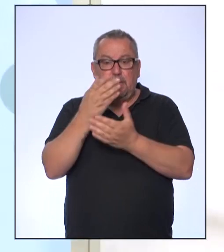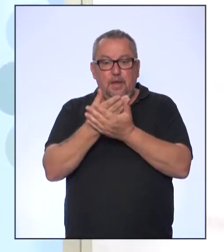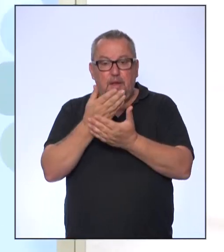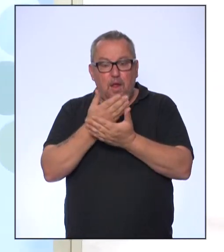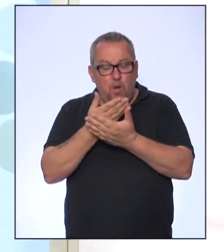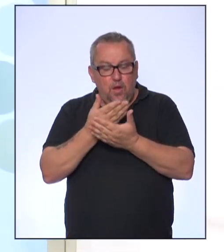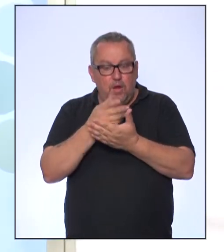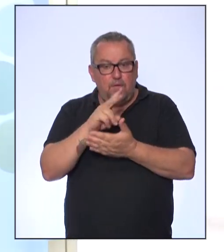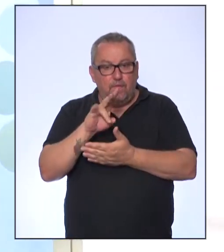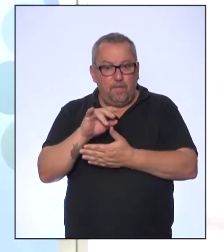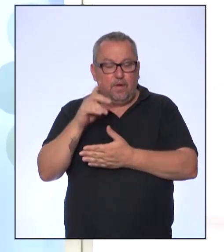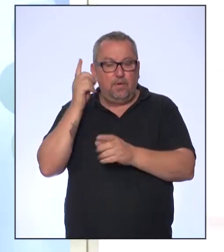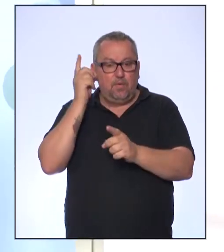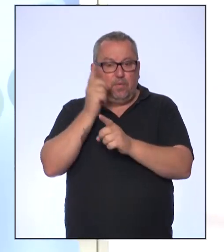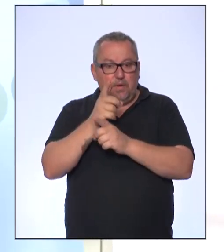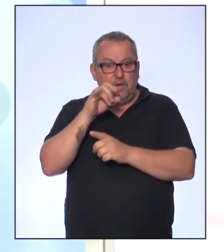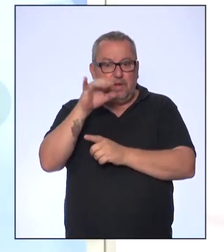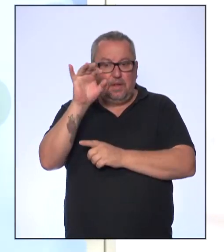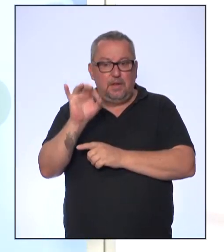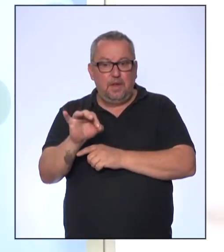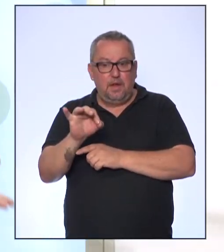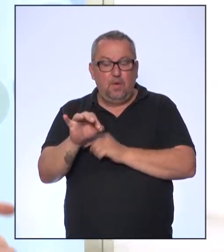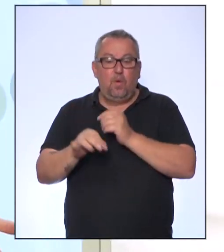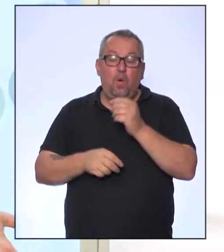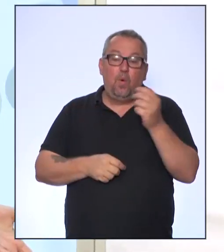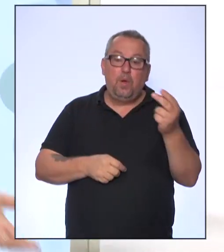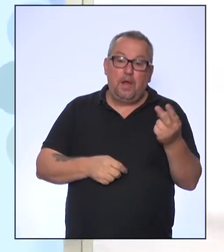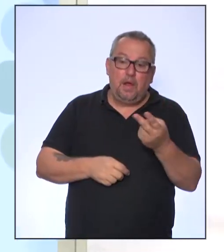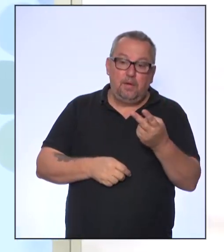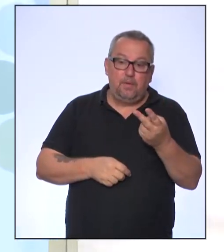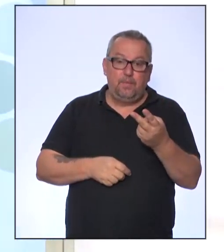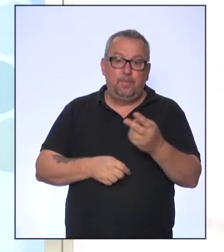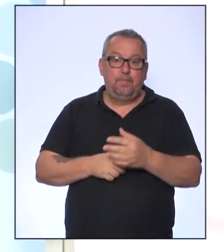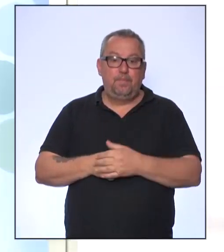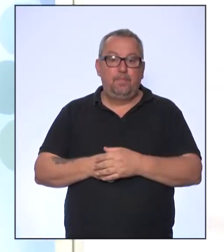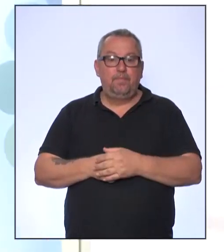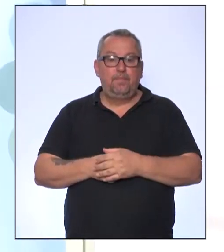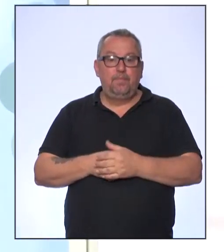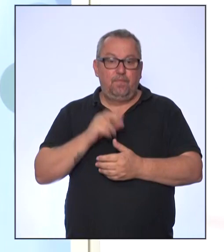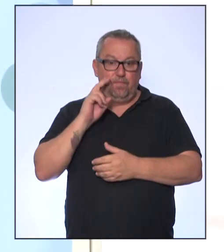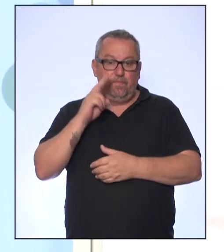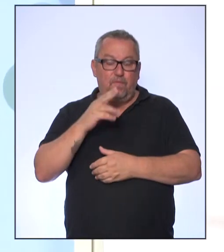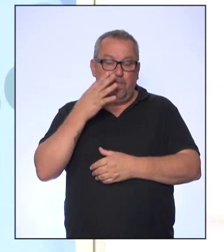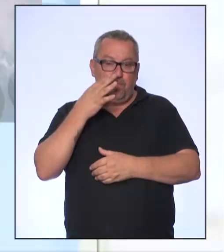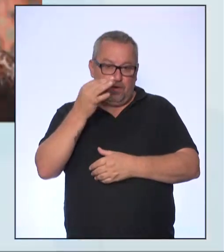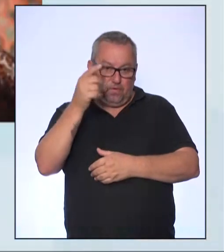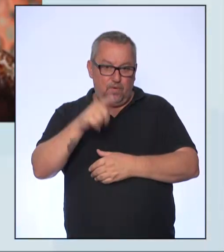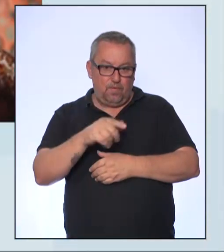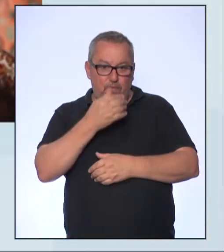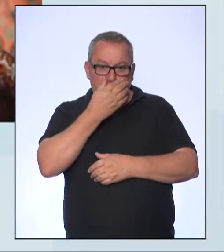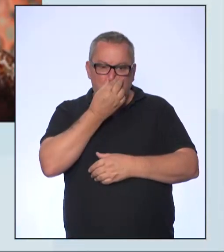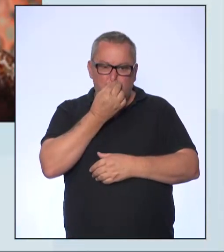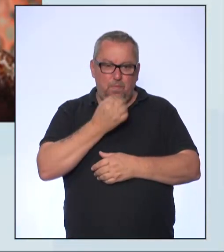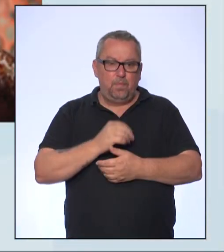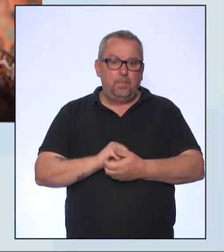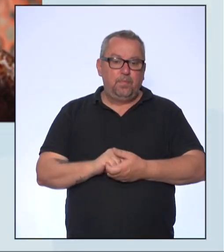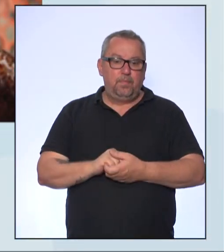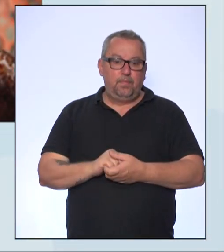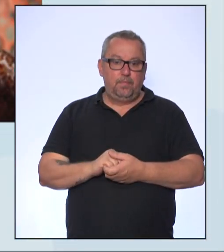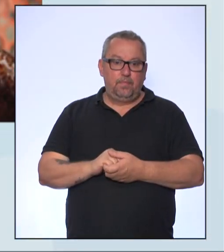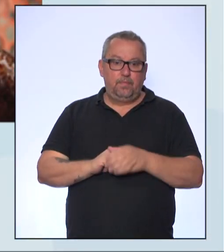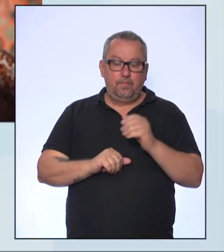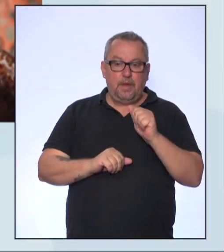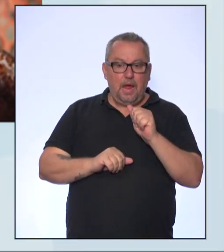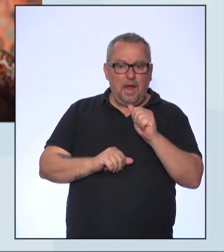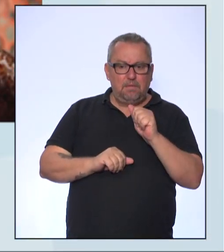aula que você vai descobrir se isso está certo ou está errado. Então, vamos observar a imagem novamente? Será que é